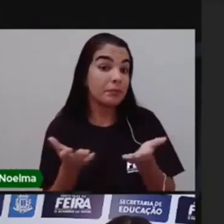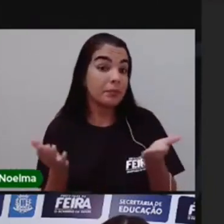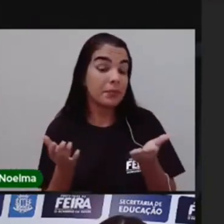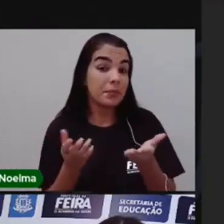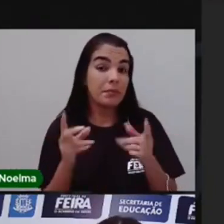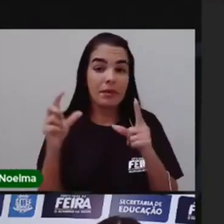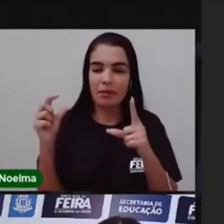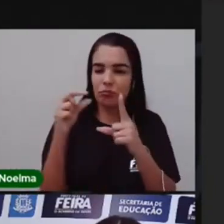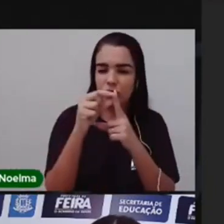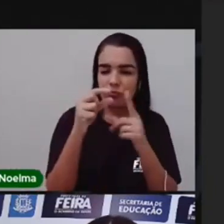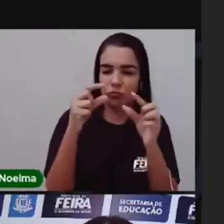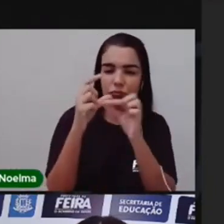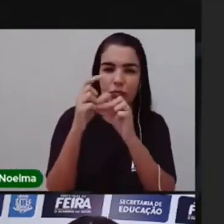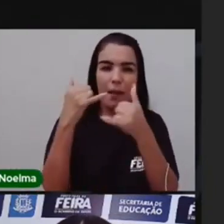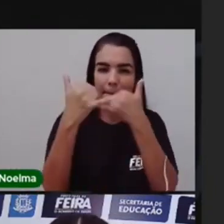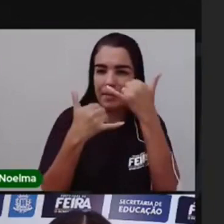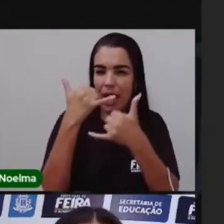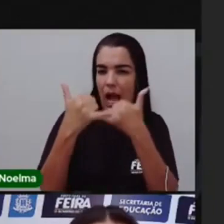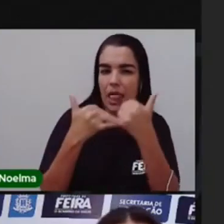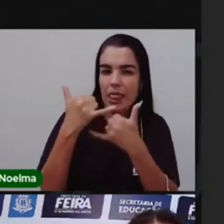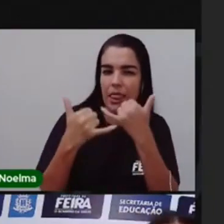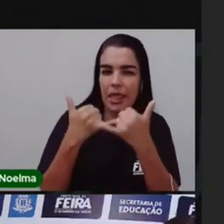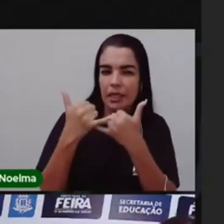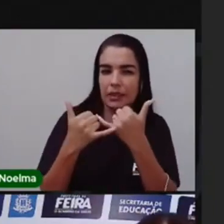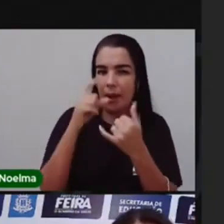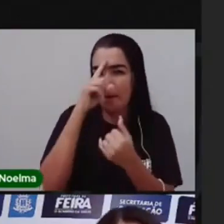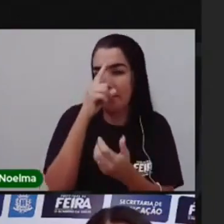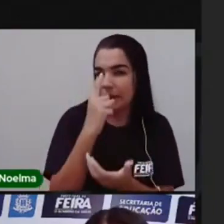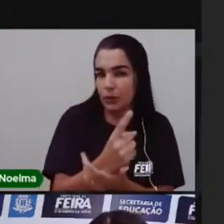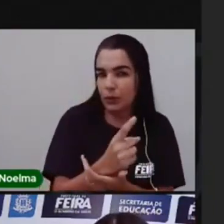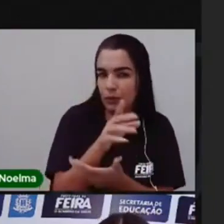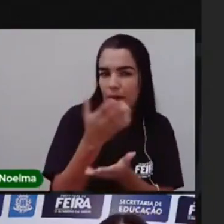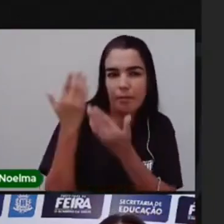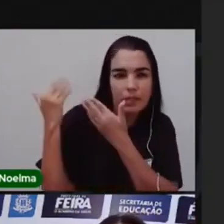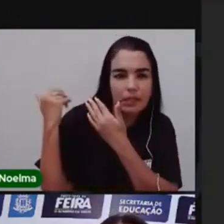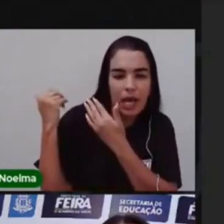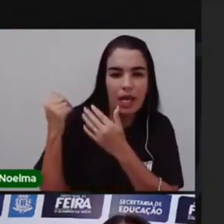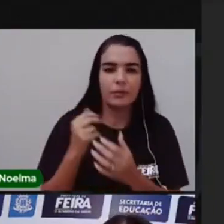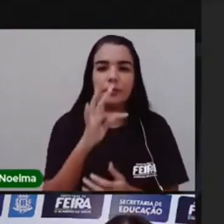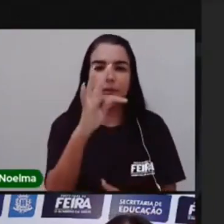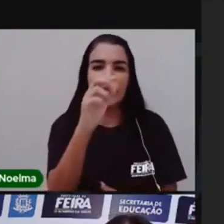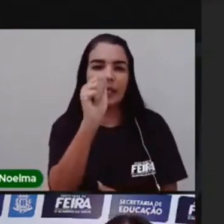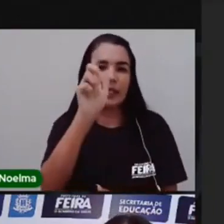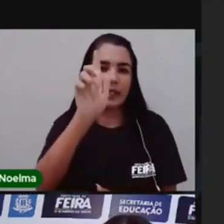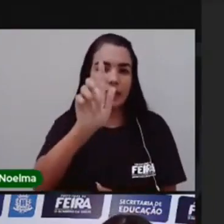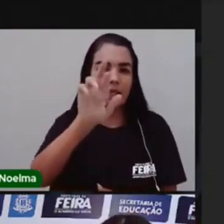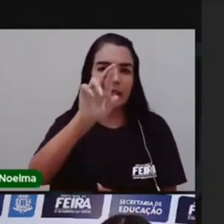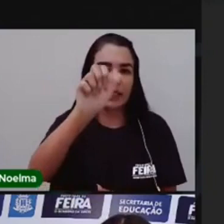Com as peças do seu Tangram, que a Pro mandou aí para vocês vão montar uma